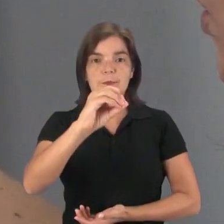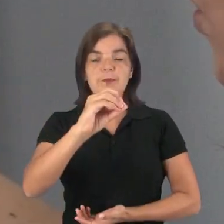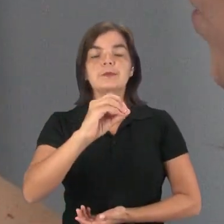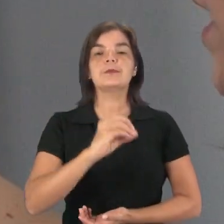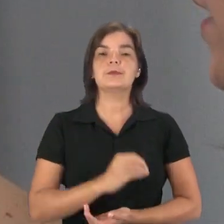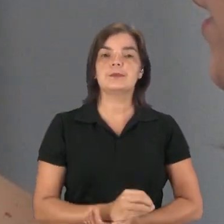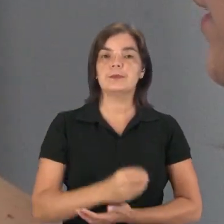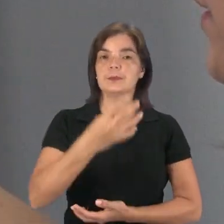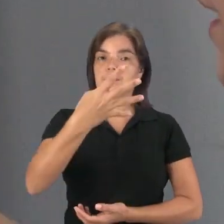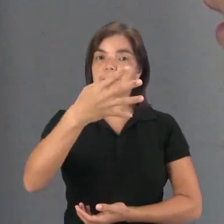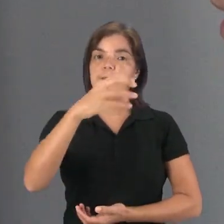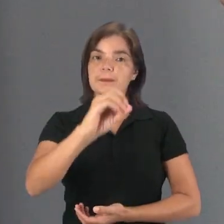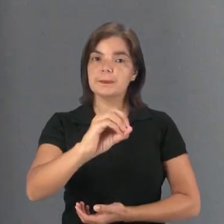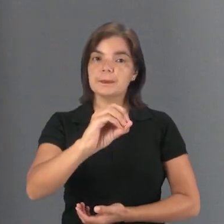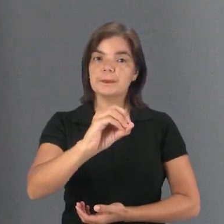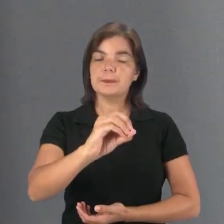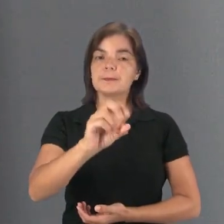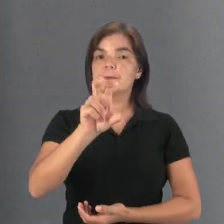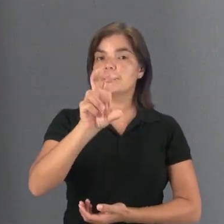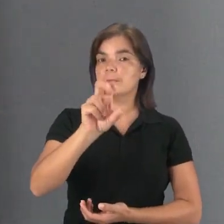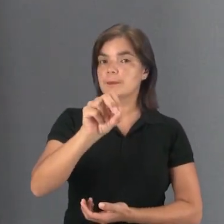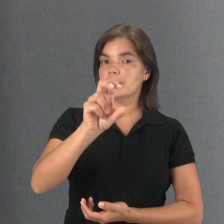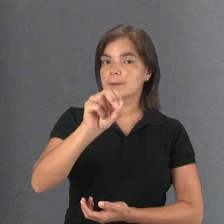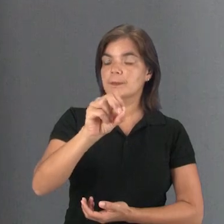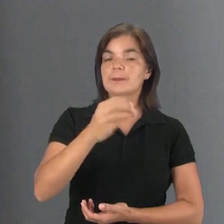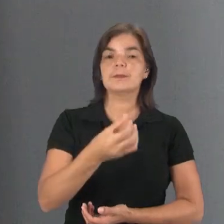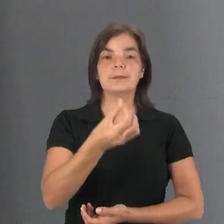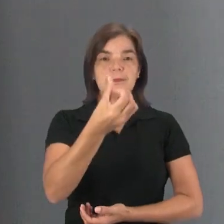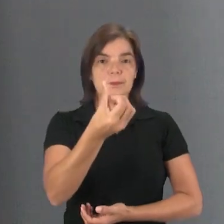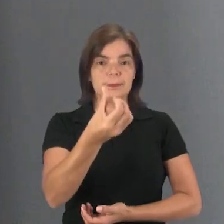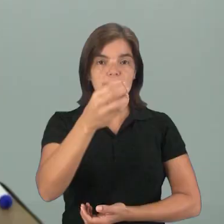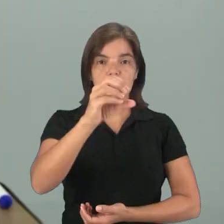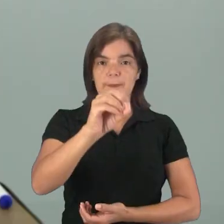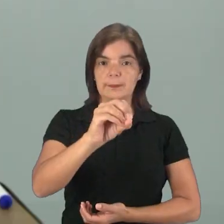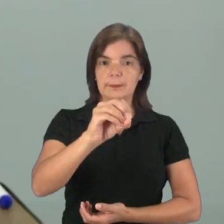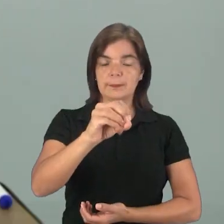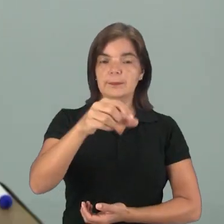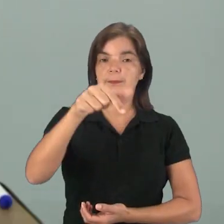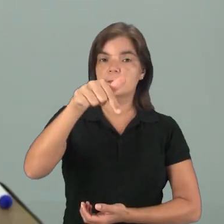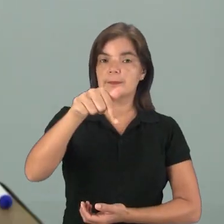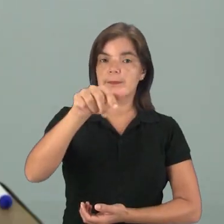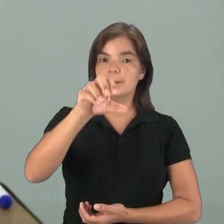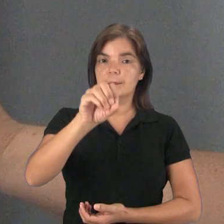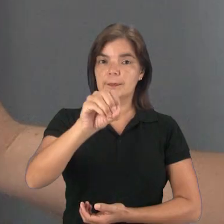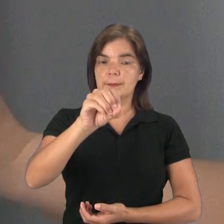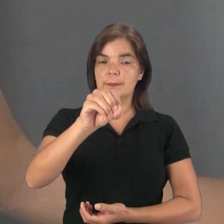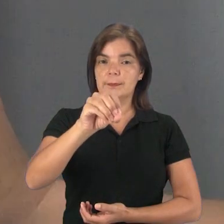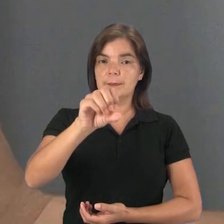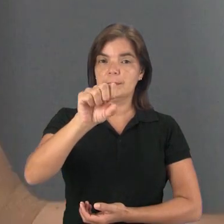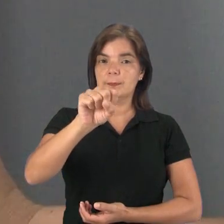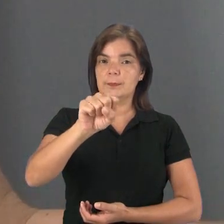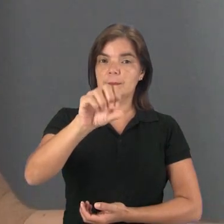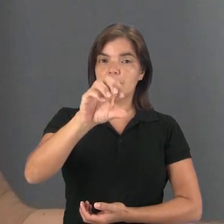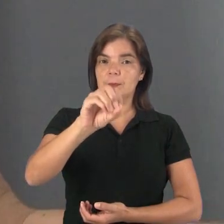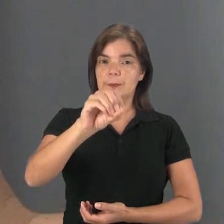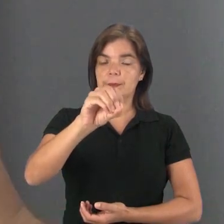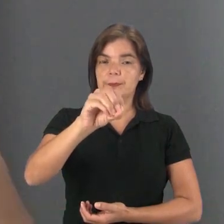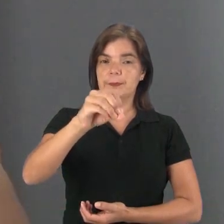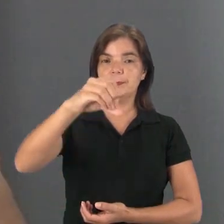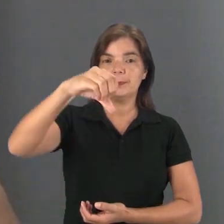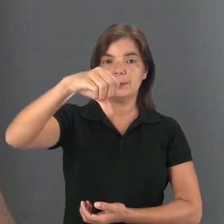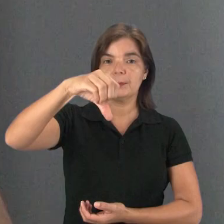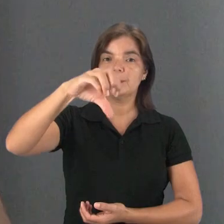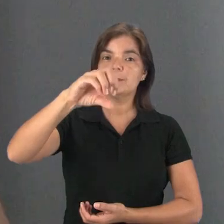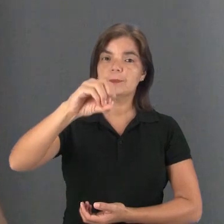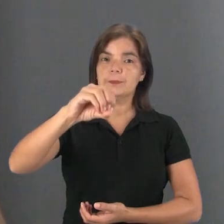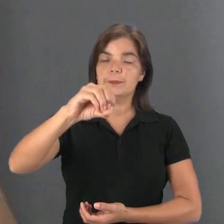30, 40, 50, 60, 70,